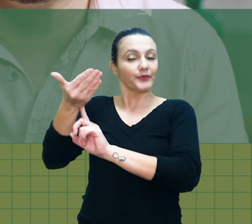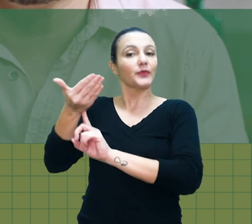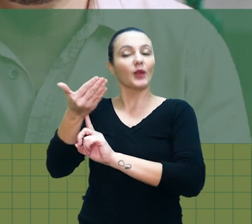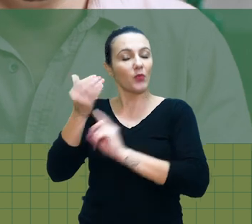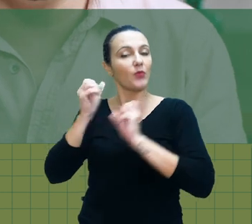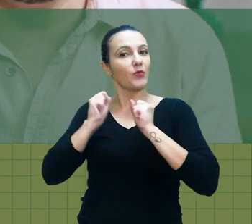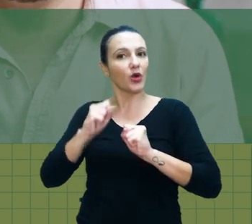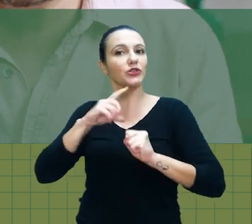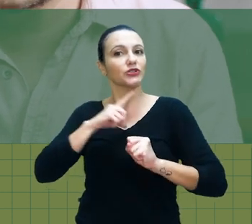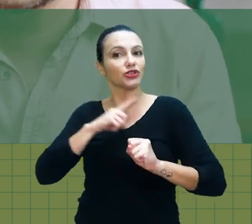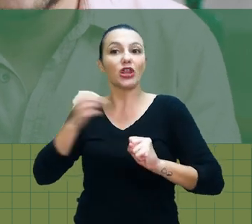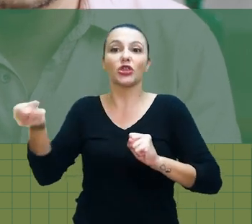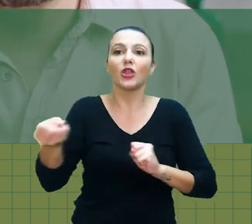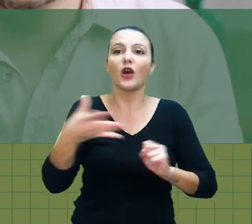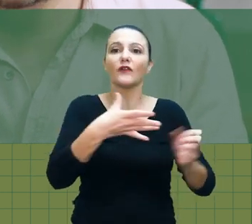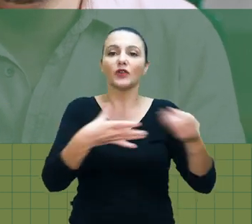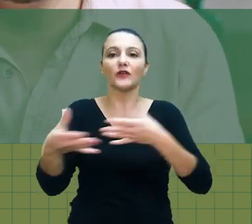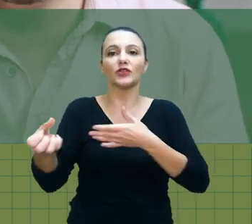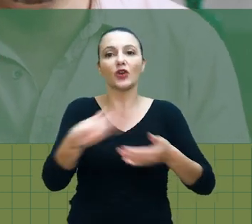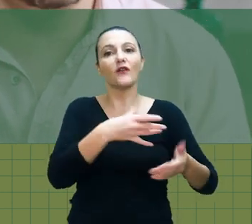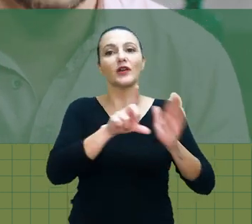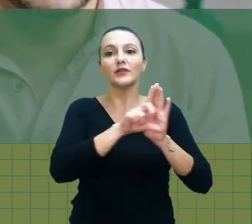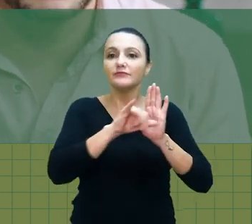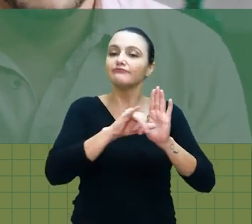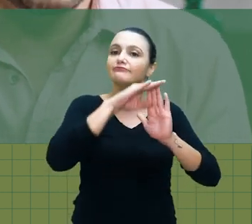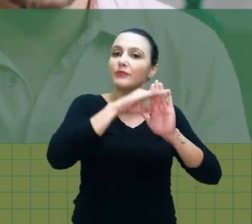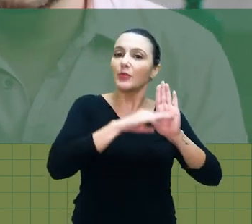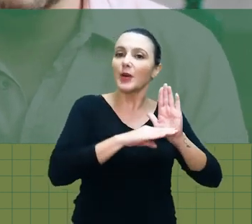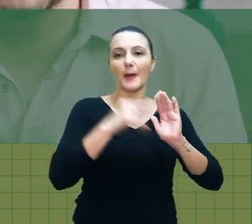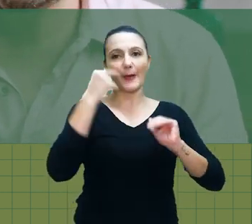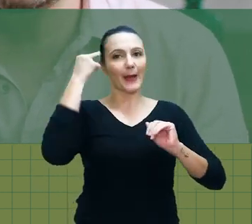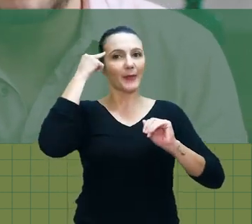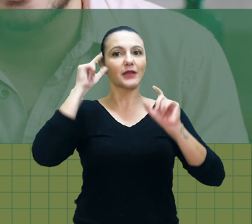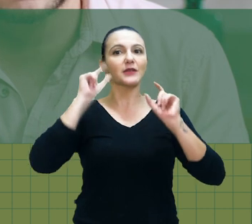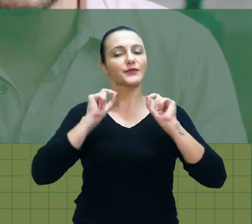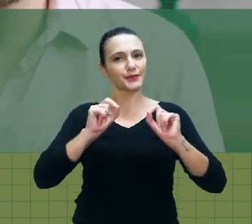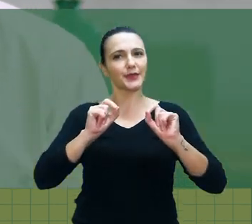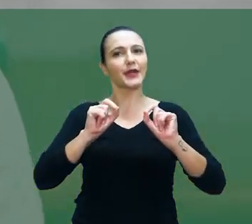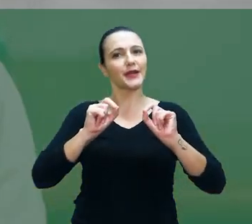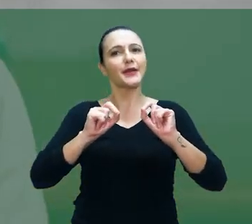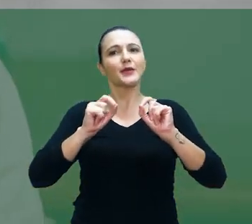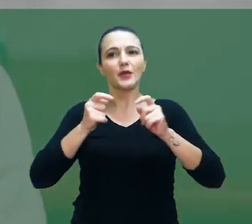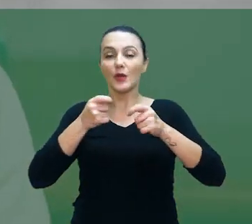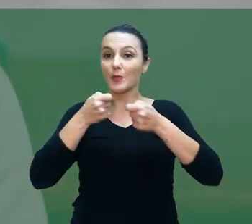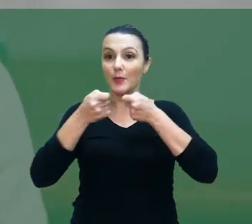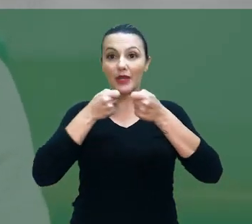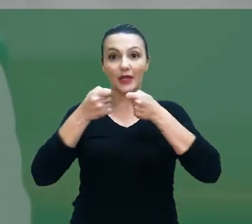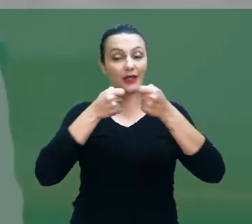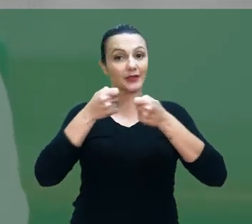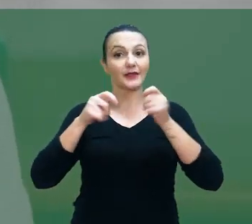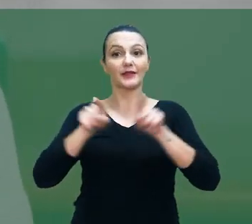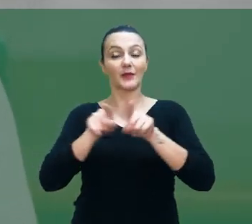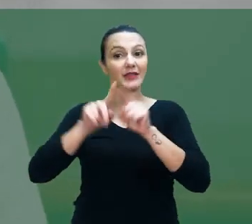mesmo a trazer novas legislações. A gente pode pensar isso até pensando na própria imprensa. A partir da invenção da imprensa e